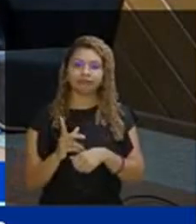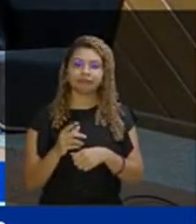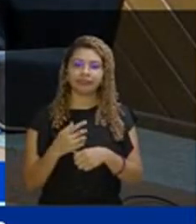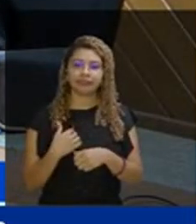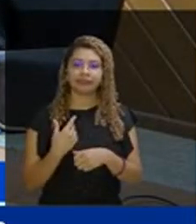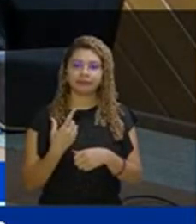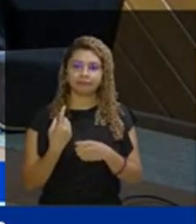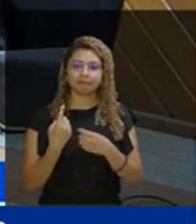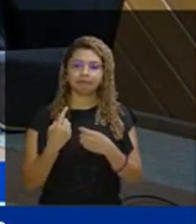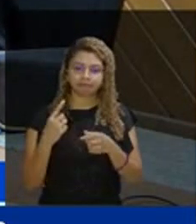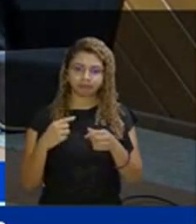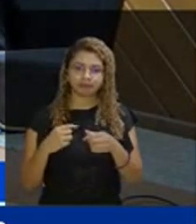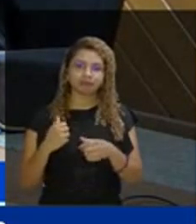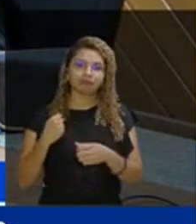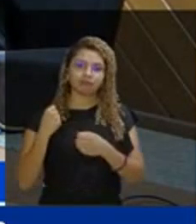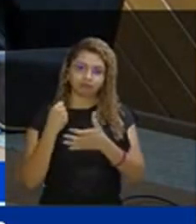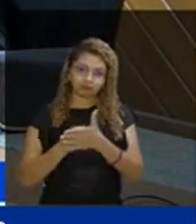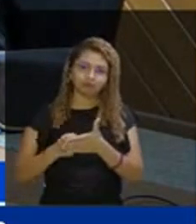o tempo de